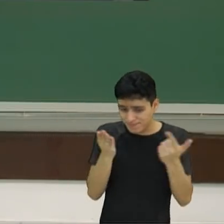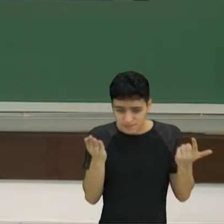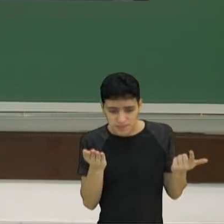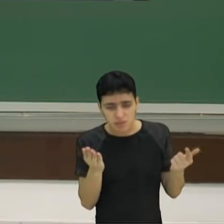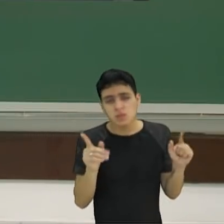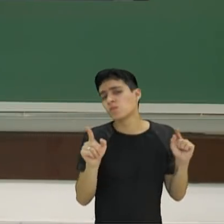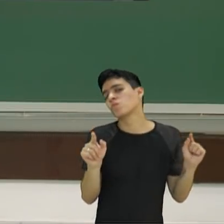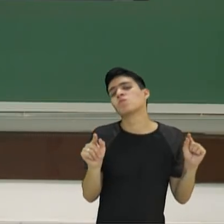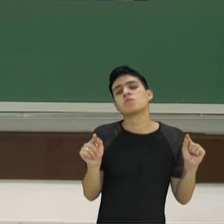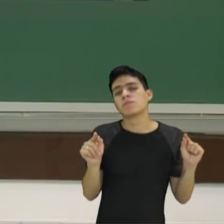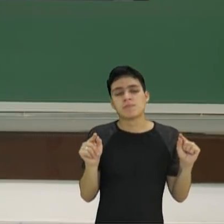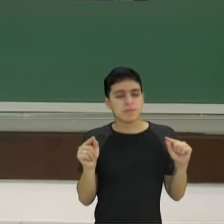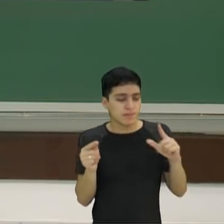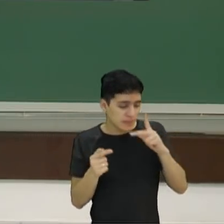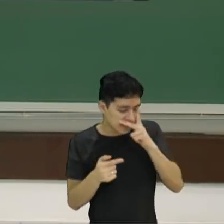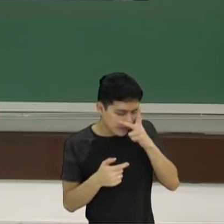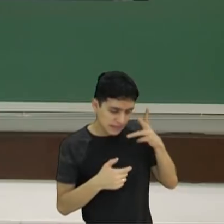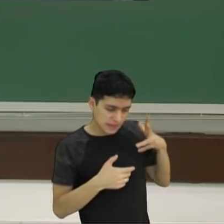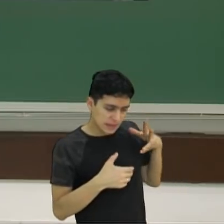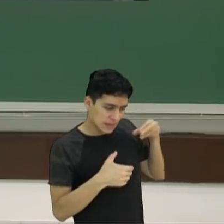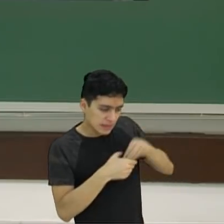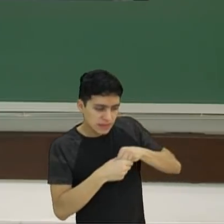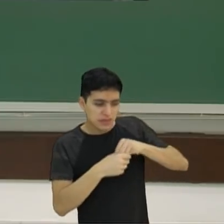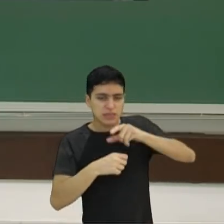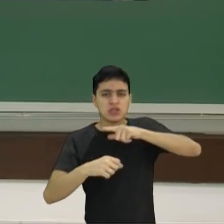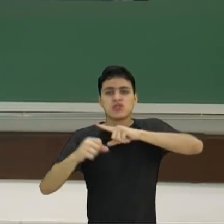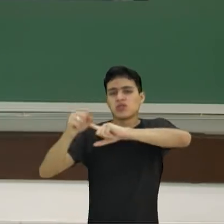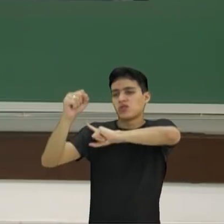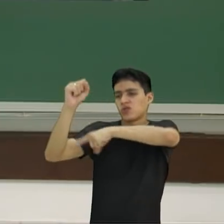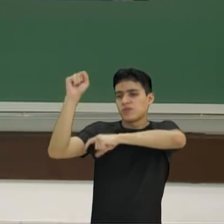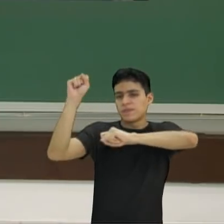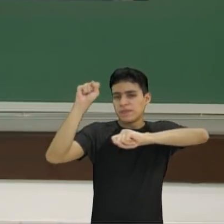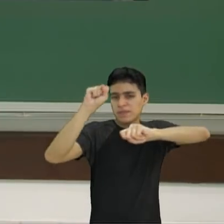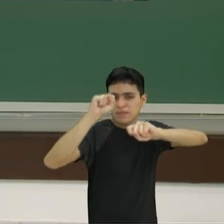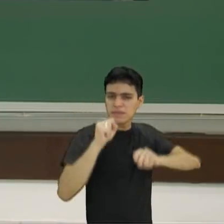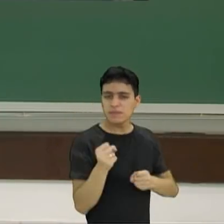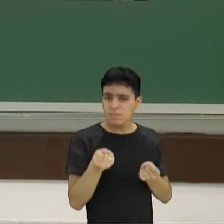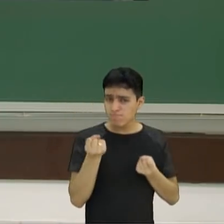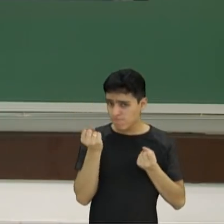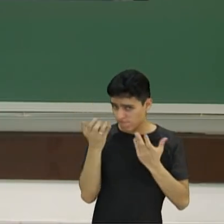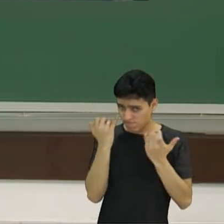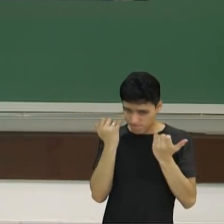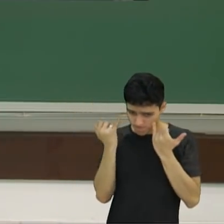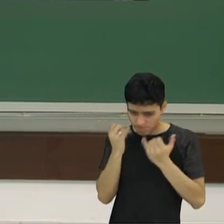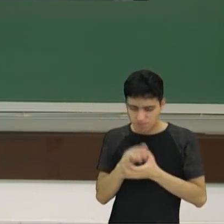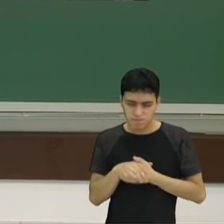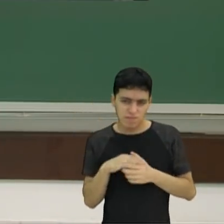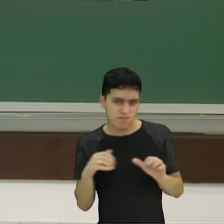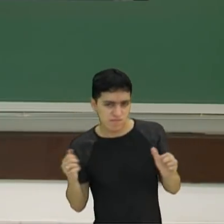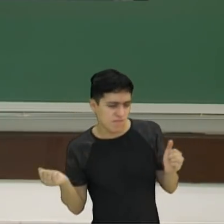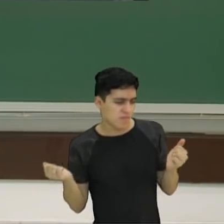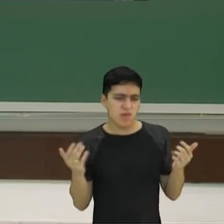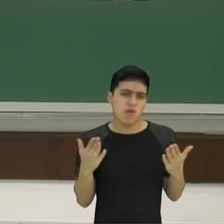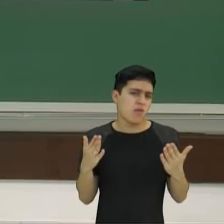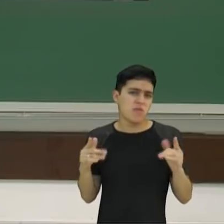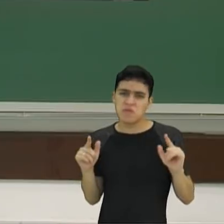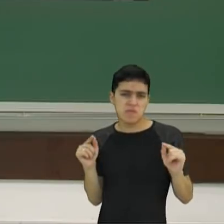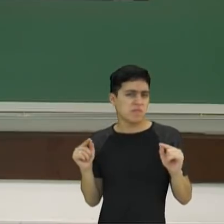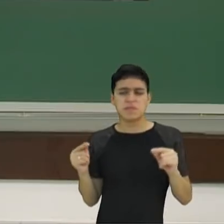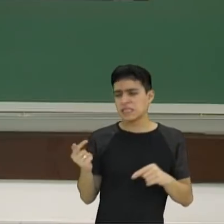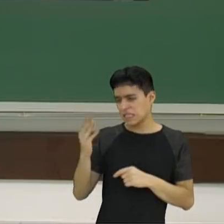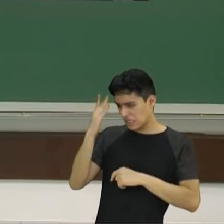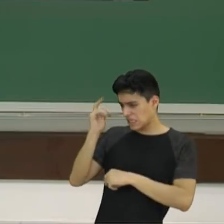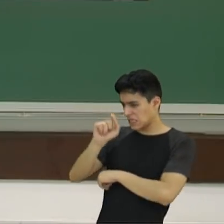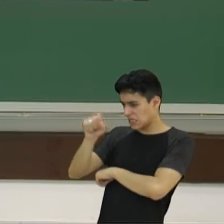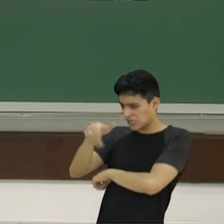quem detinham aí, tinham o poder de transmitir as informações. Hoje em dia não, você sabe de algo que aconteceu na sua rua, no